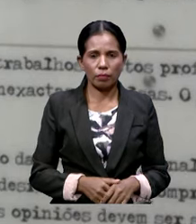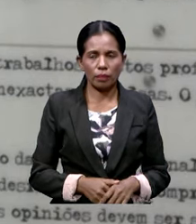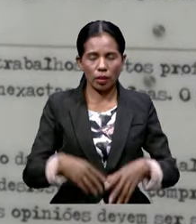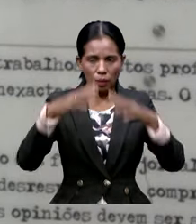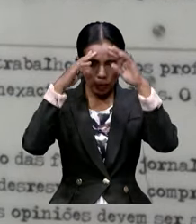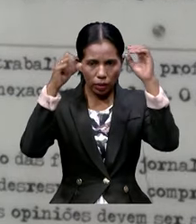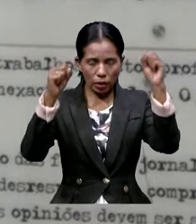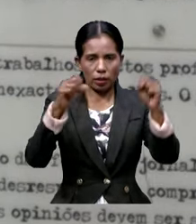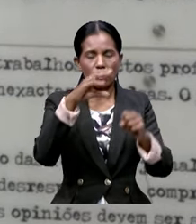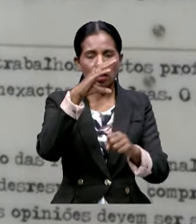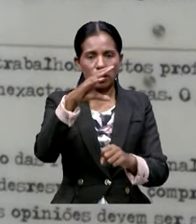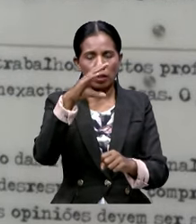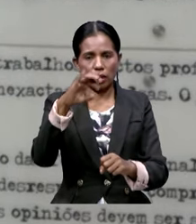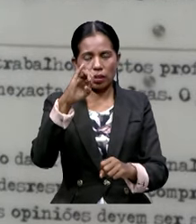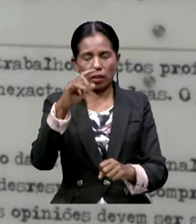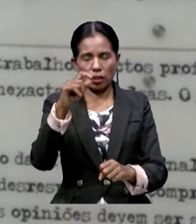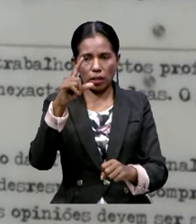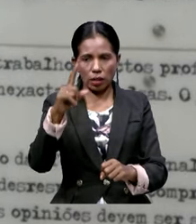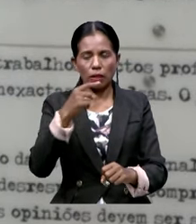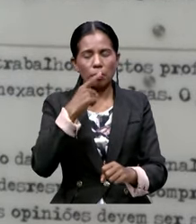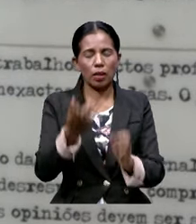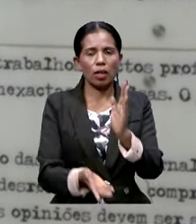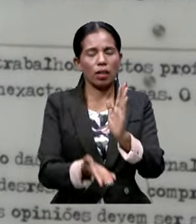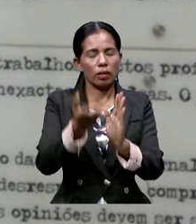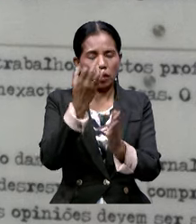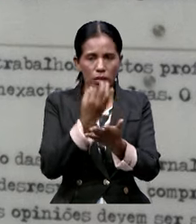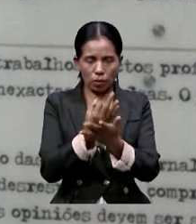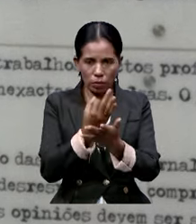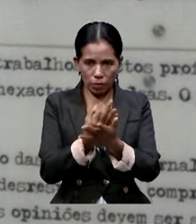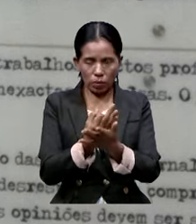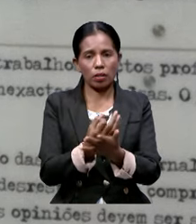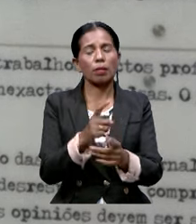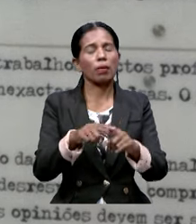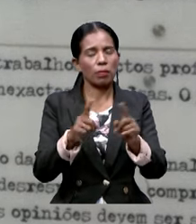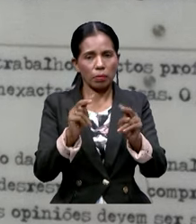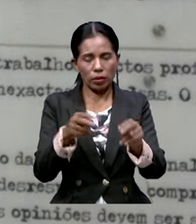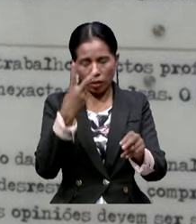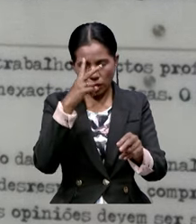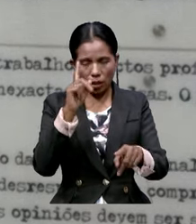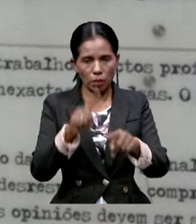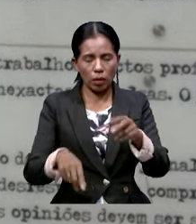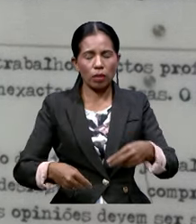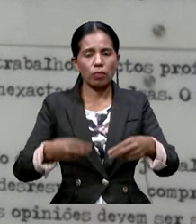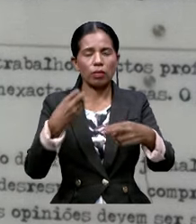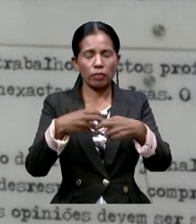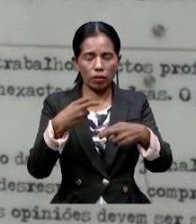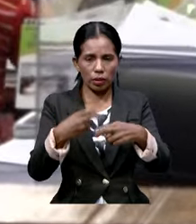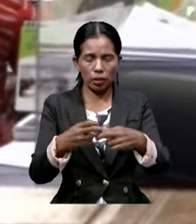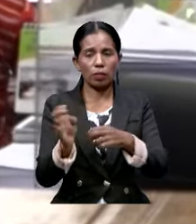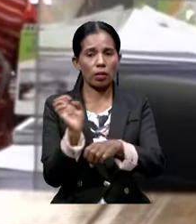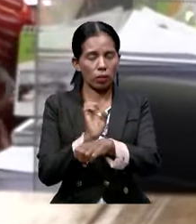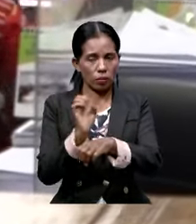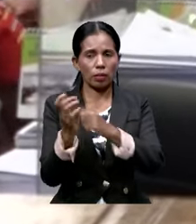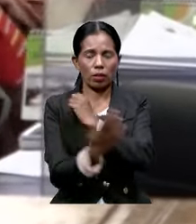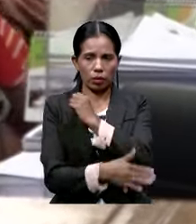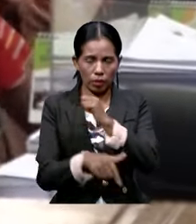Presidente Câmara Comércio e Indústria Timor-Leste Hateten, bele hasai salário mínimo, mai be persija hare, hodi la bele implica ba crescimento ekonomia iha railaran.